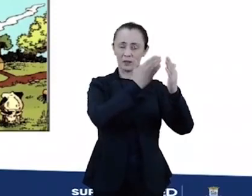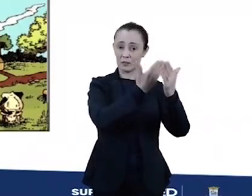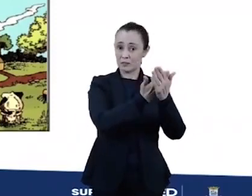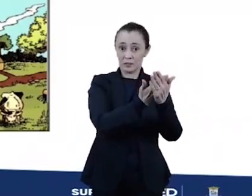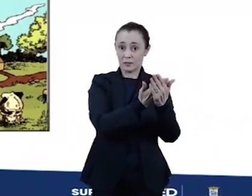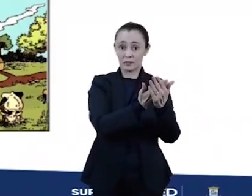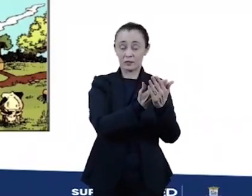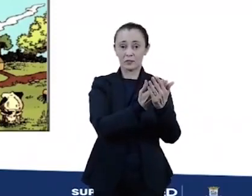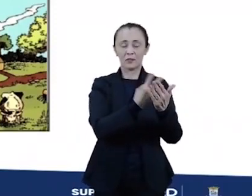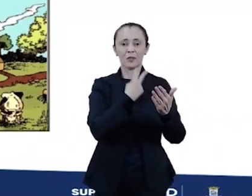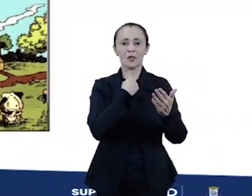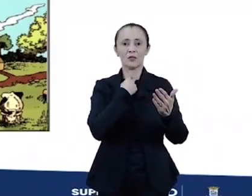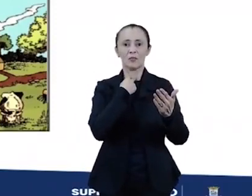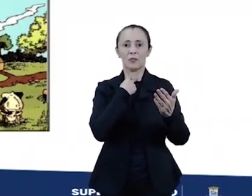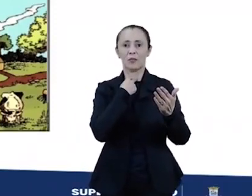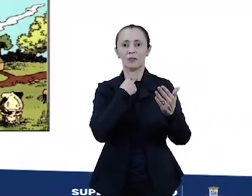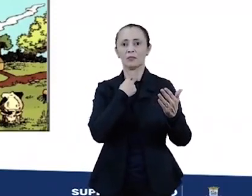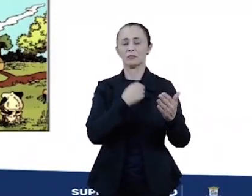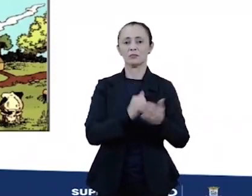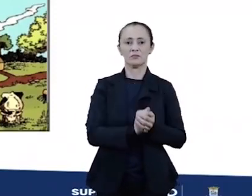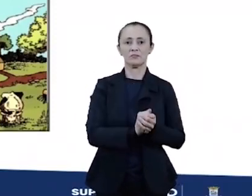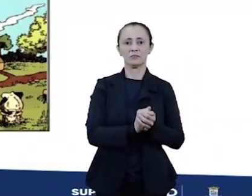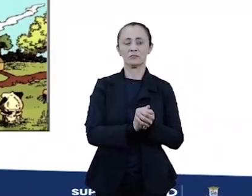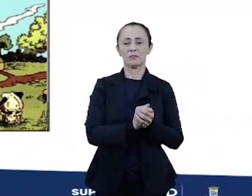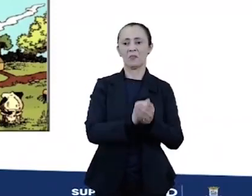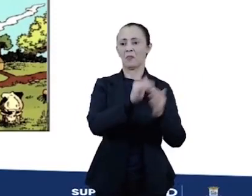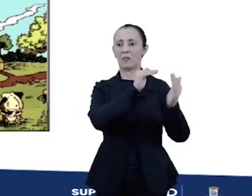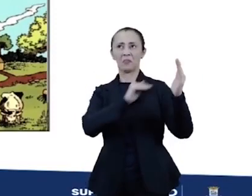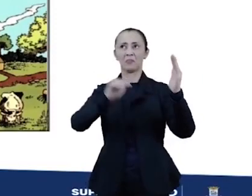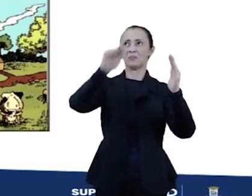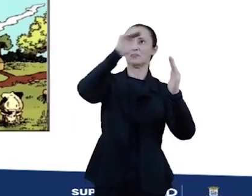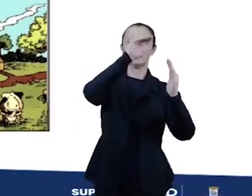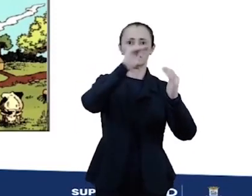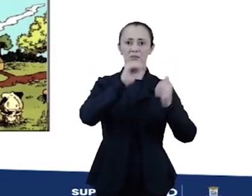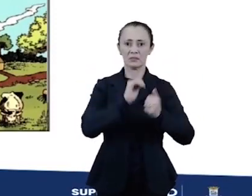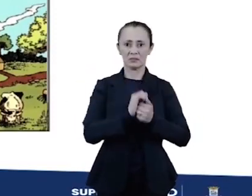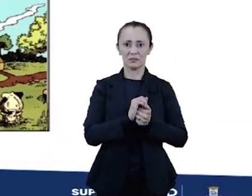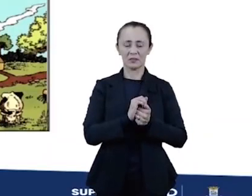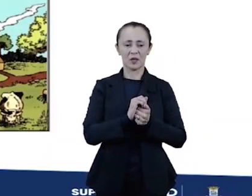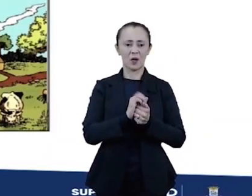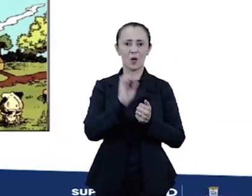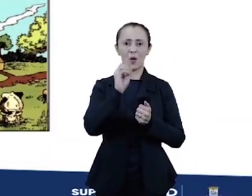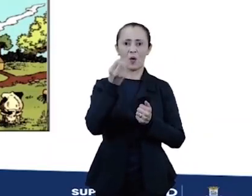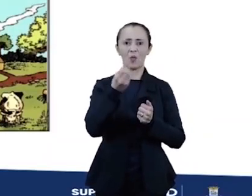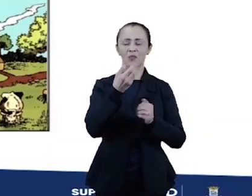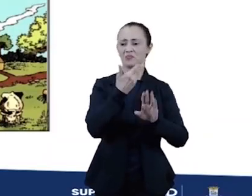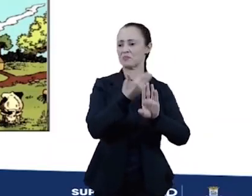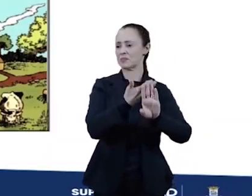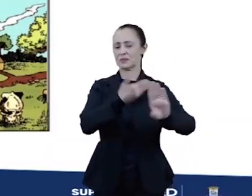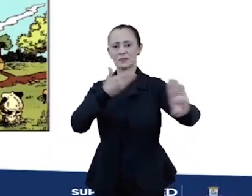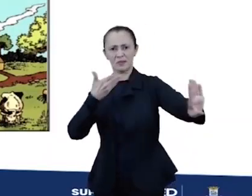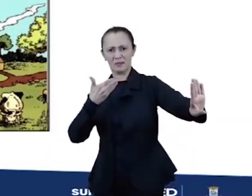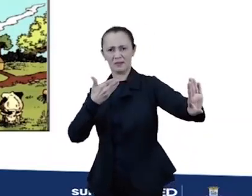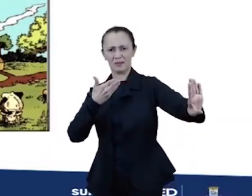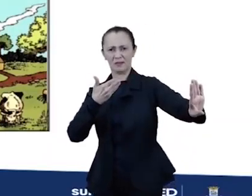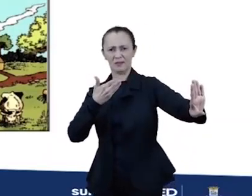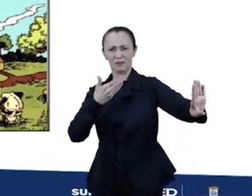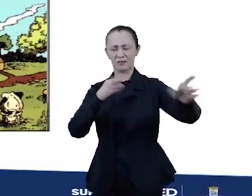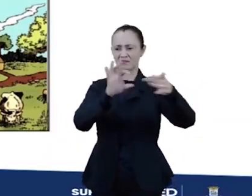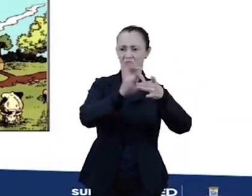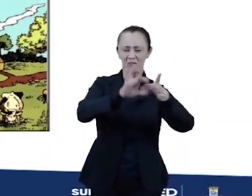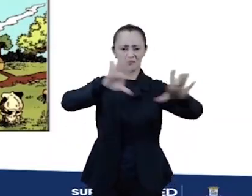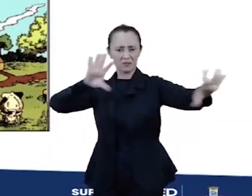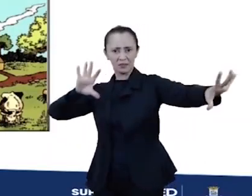ela não pode estar acima, ela não pode estar desmembrada ou